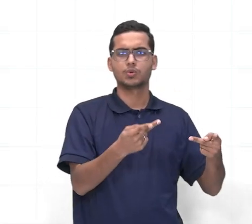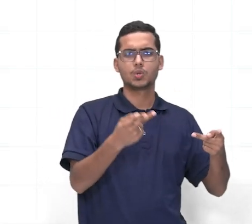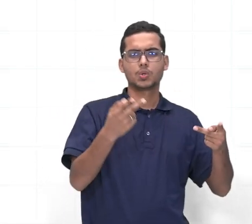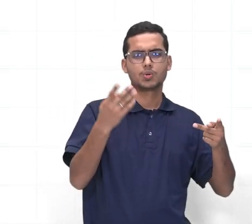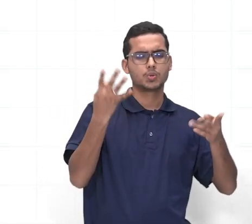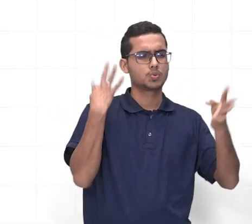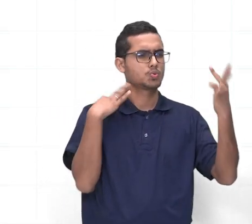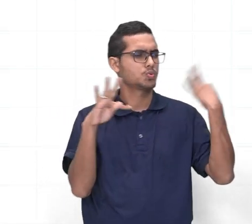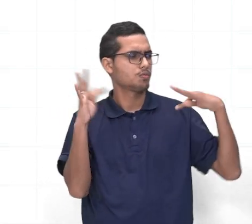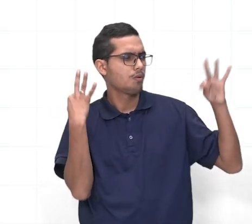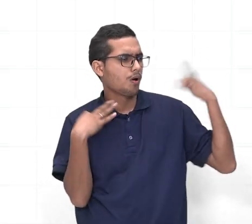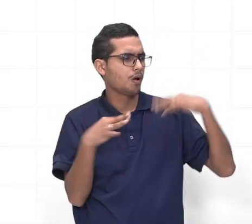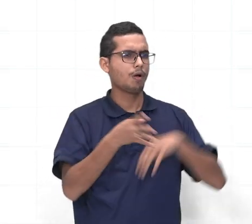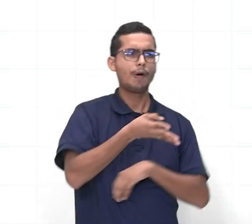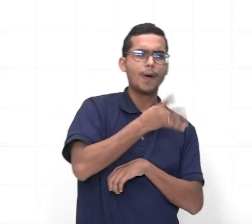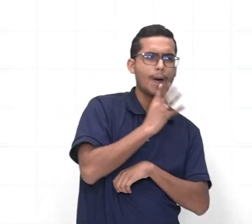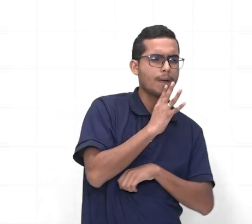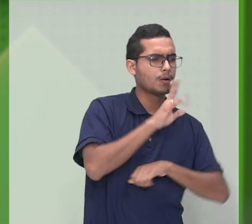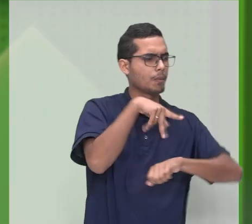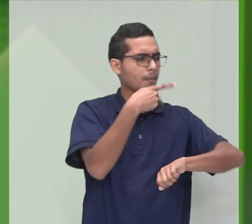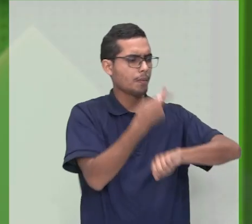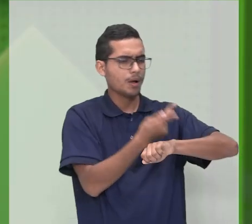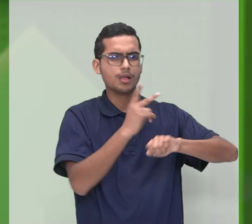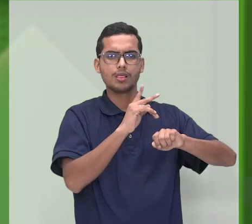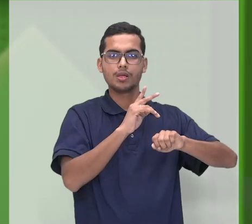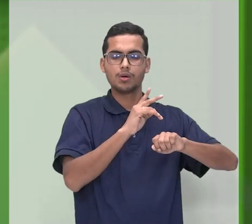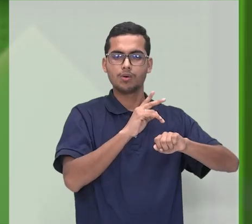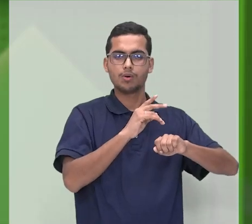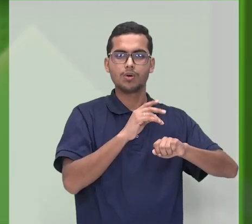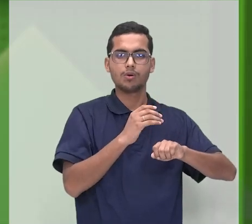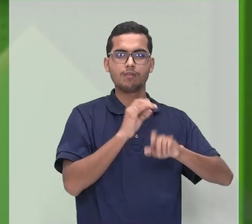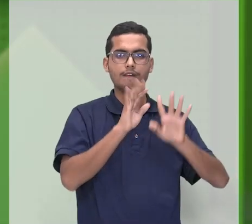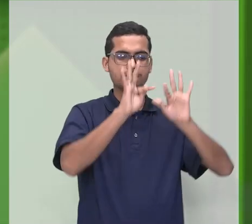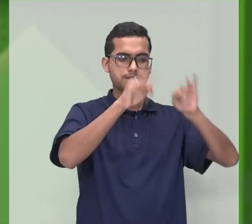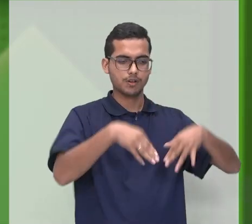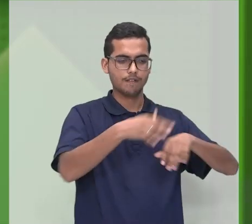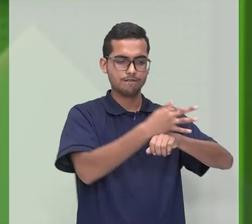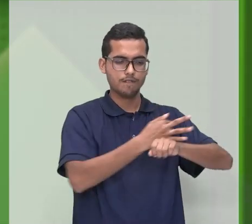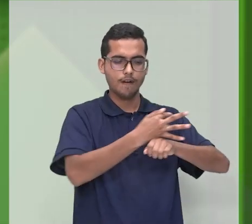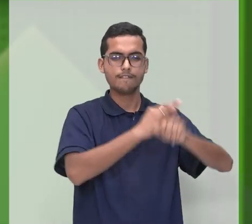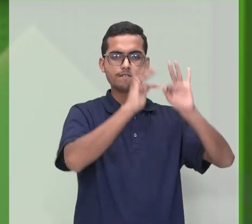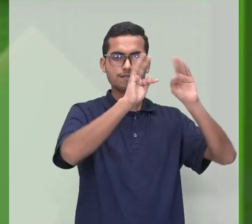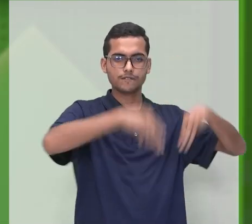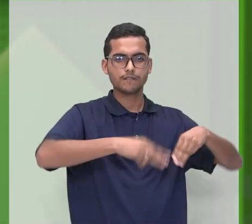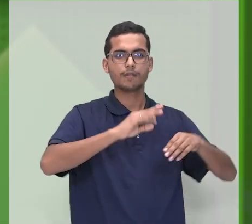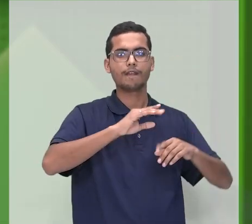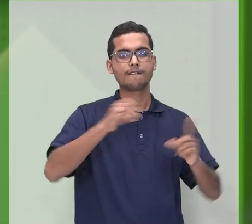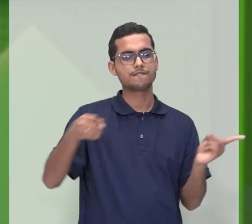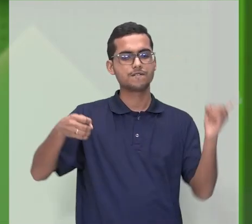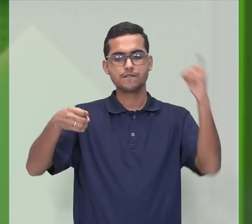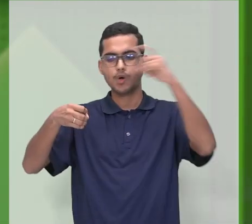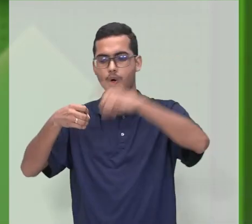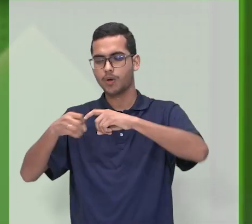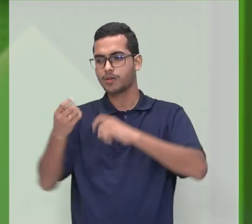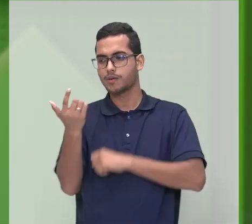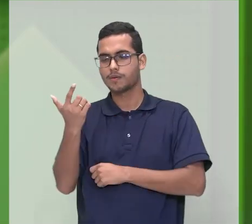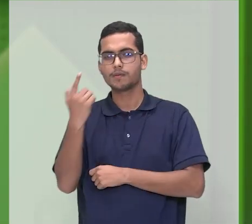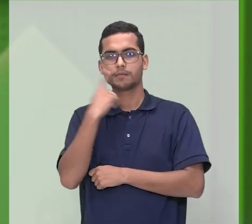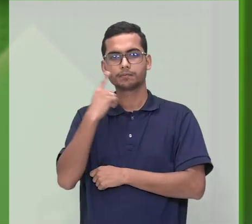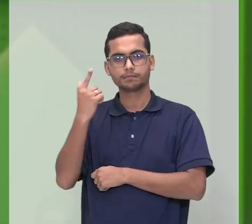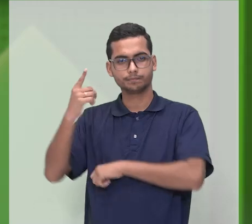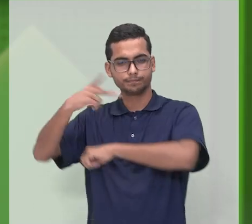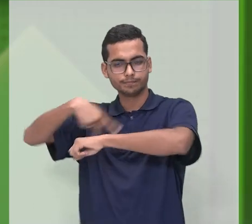um passeio, e aí você retorna, que foi o que aconteceu, né, com a Covid, que quem estava lá no